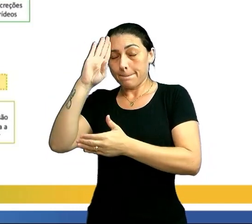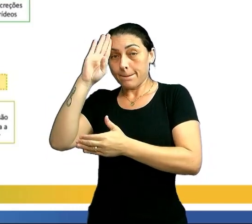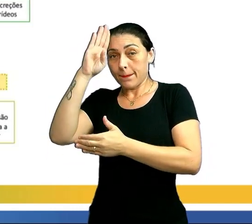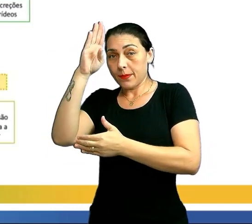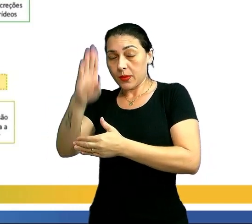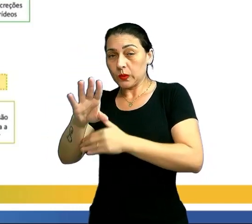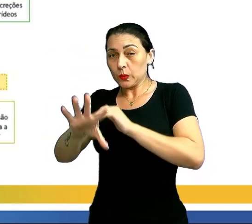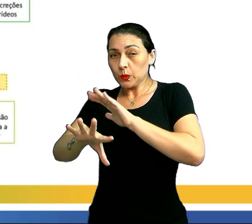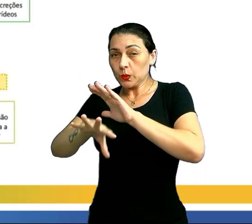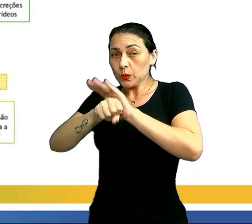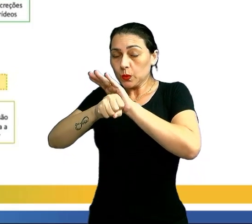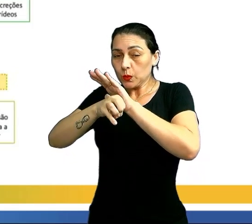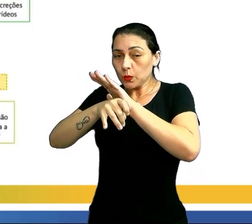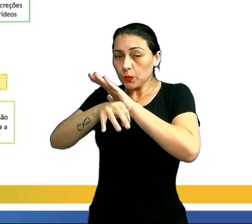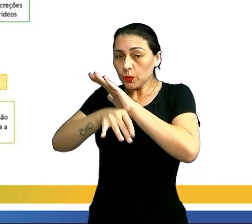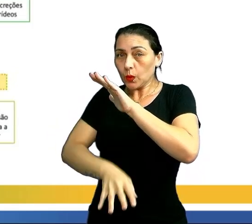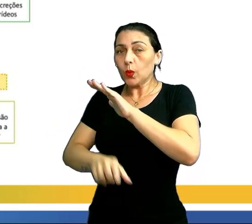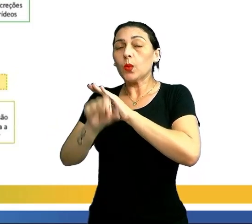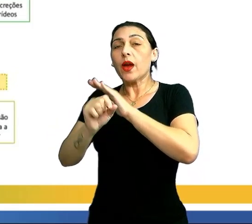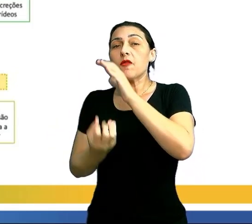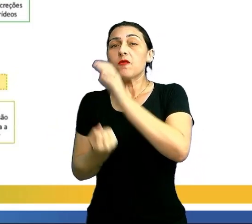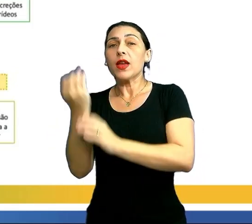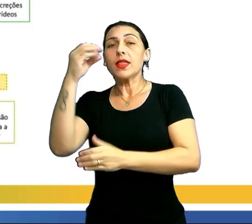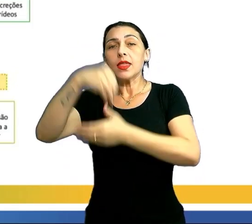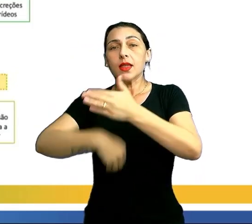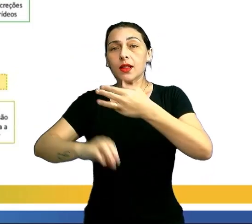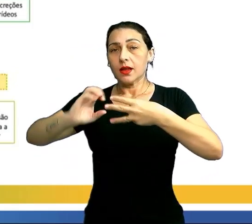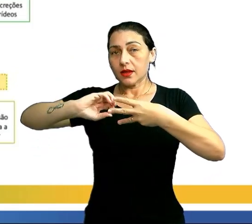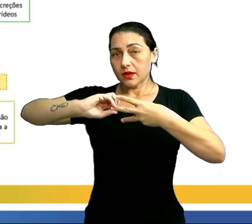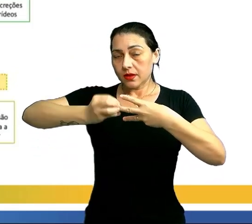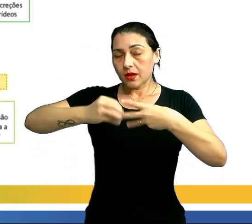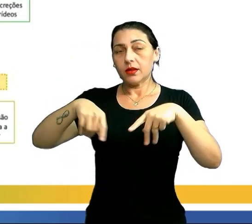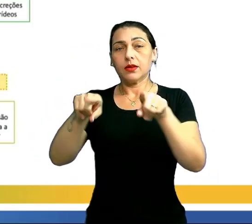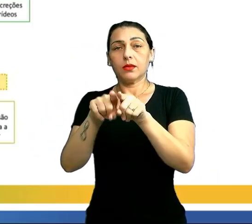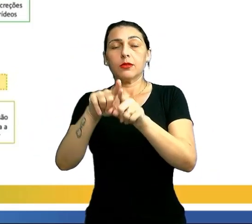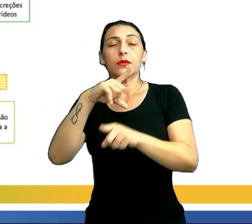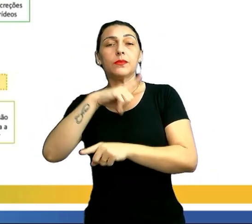principalmente secreta o que é produzido no interior celular.